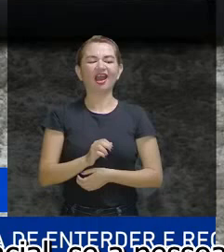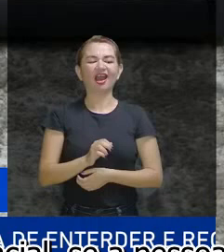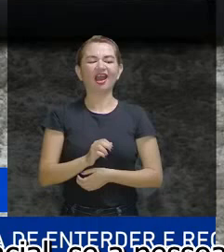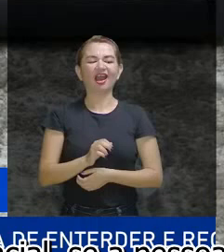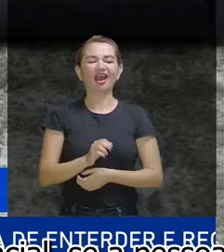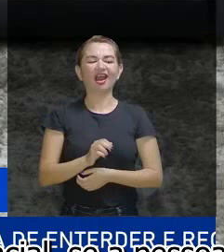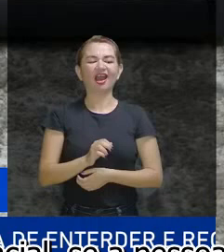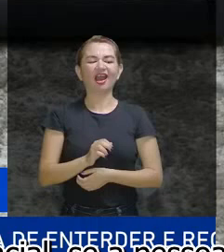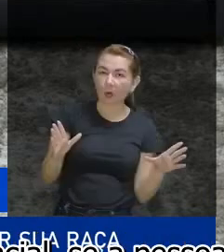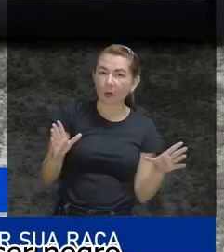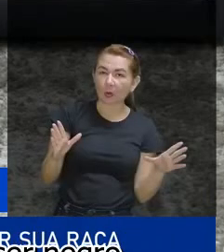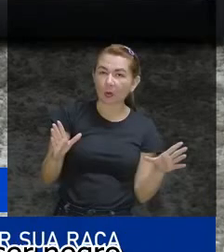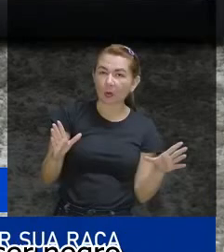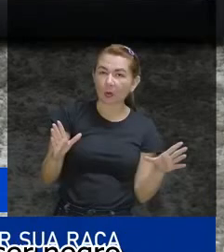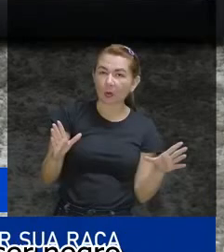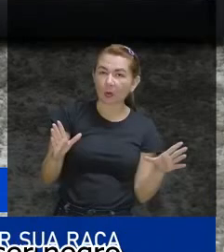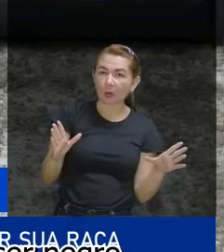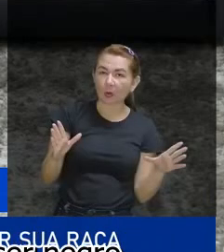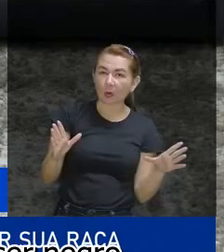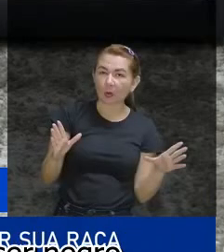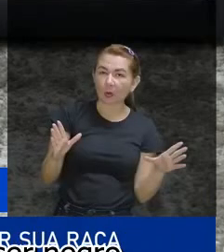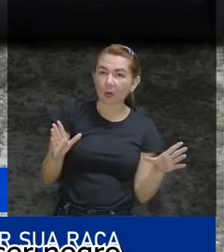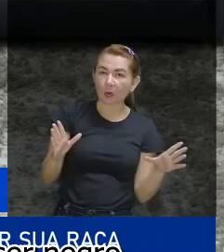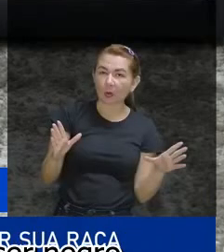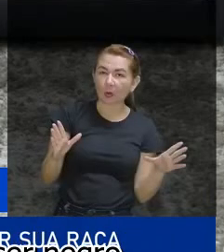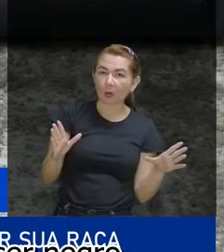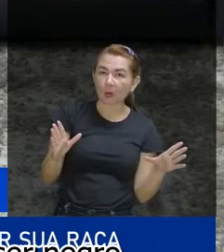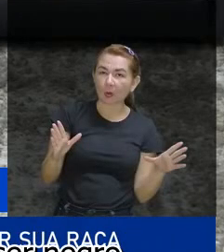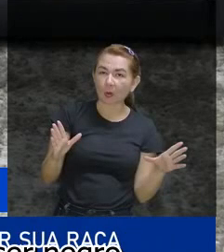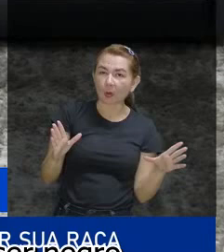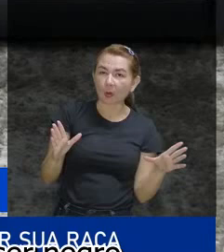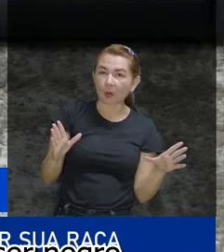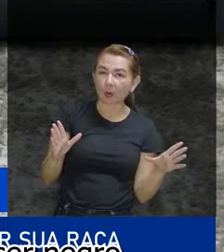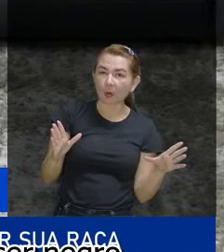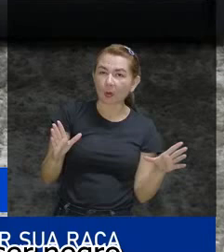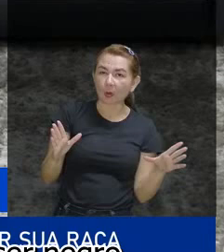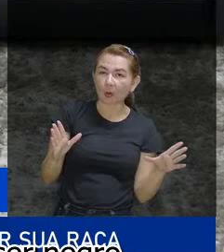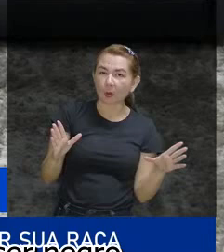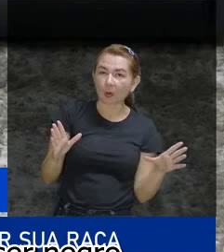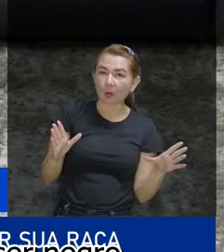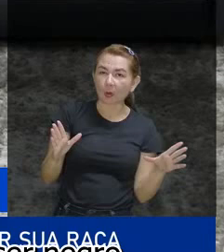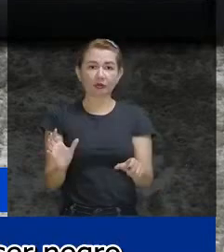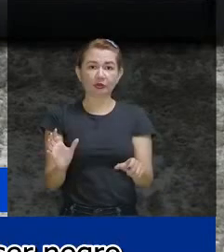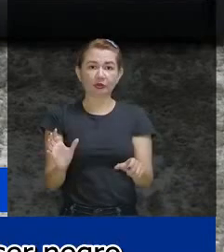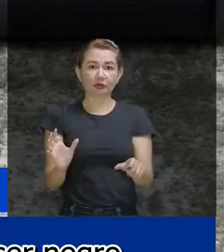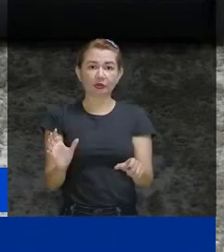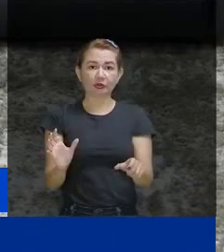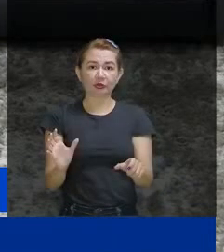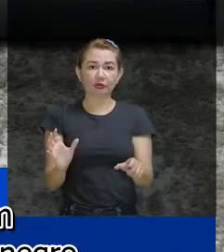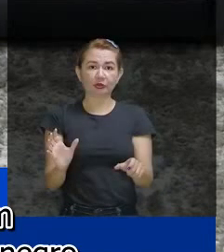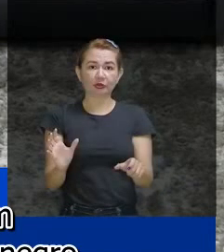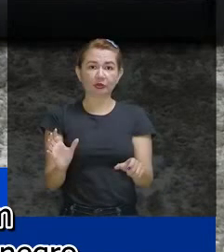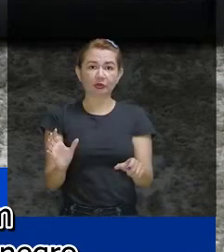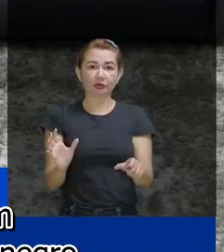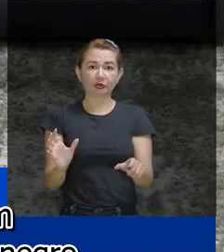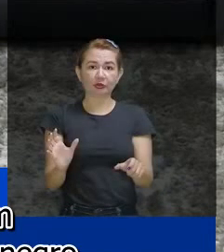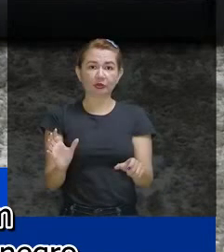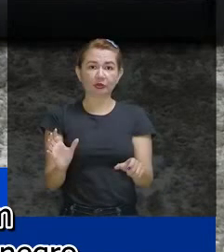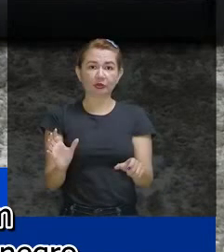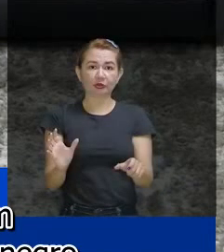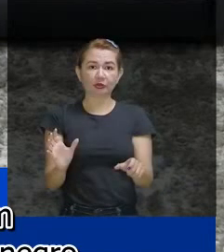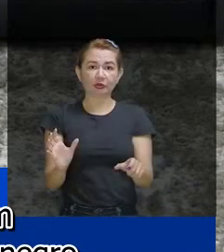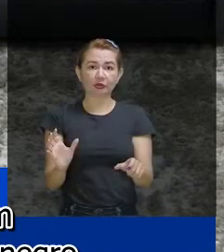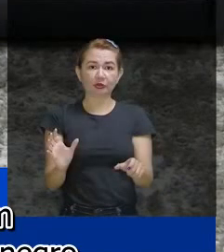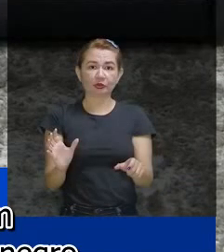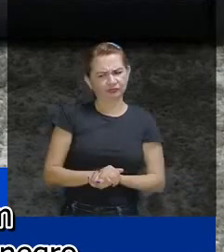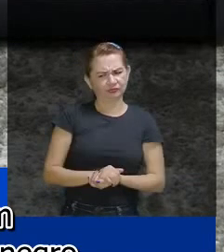democracia racial, se a pessoa tem um pouquinho mais de melanina, ela já deixa de ser negro. E muitas das vezes, um